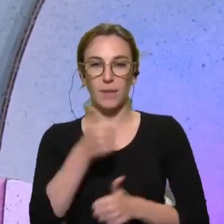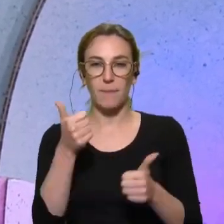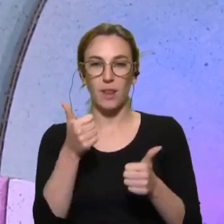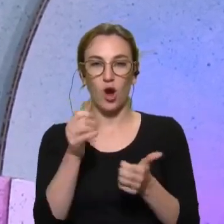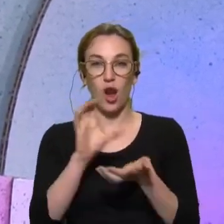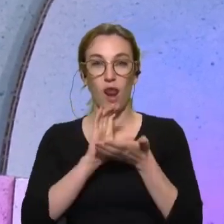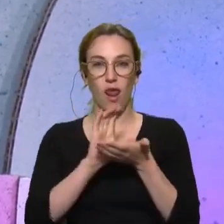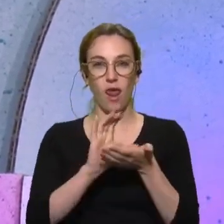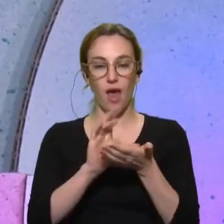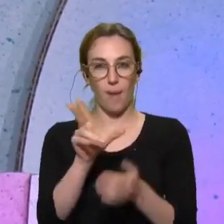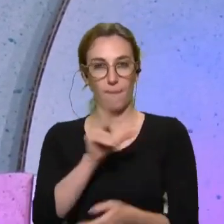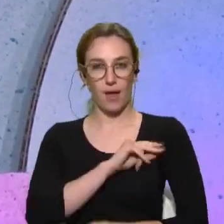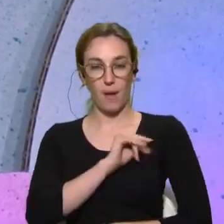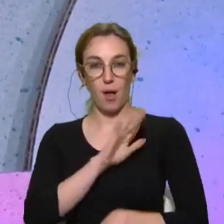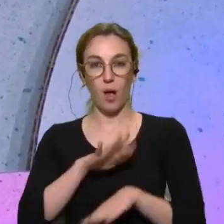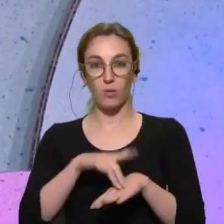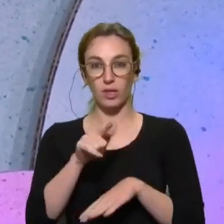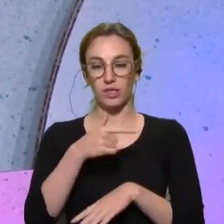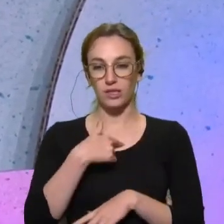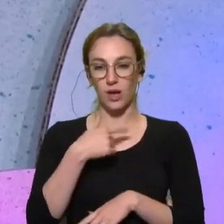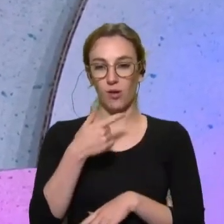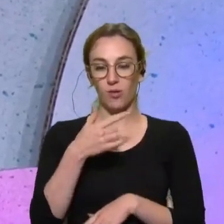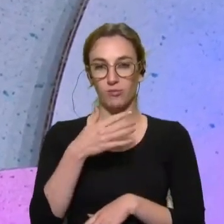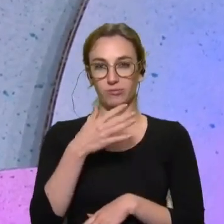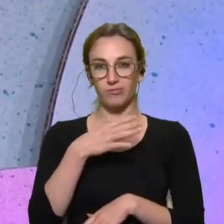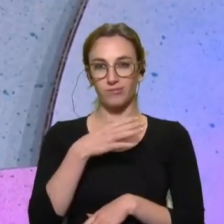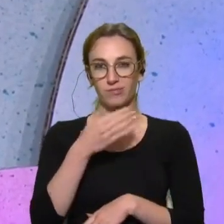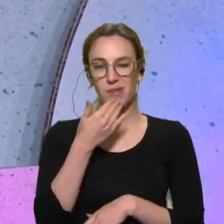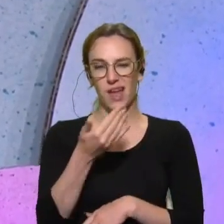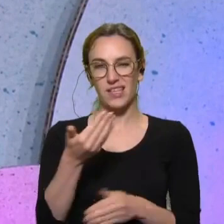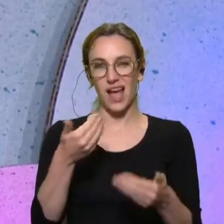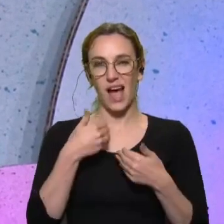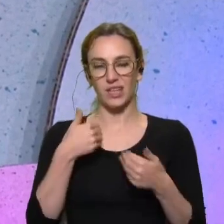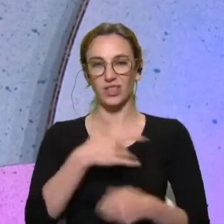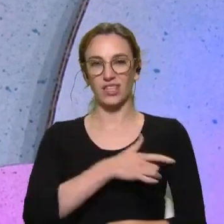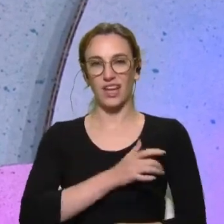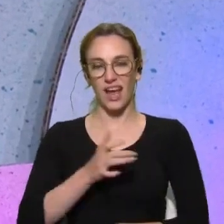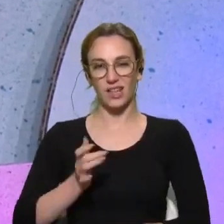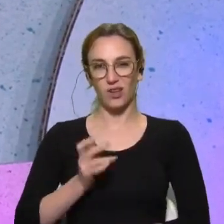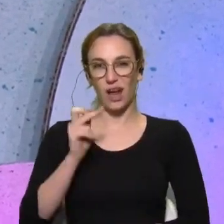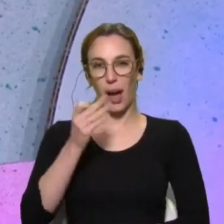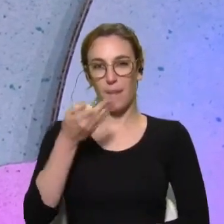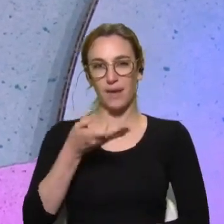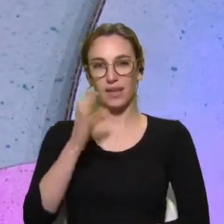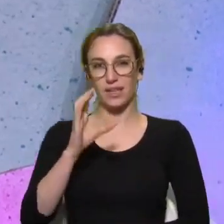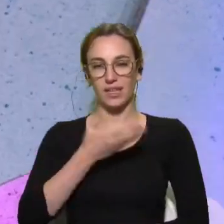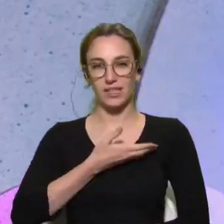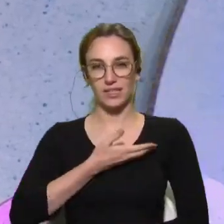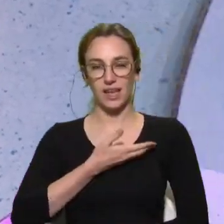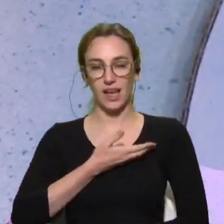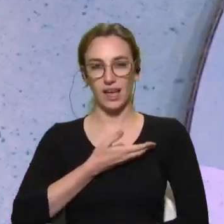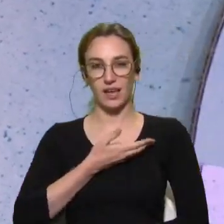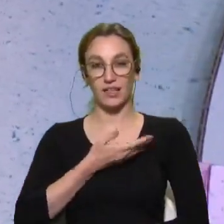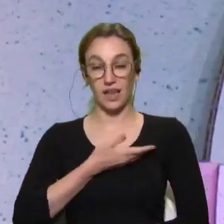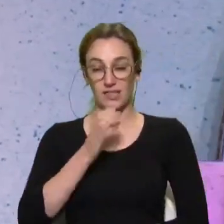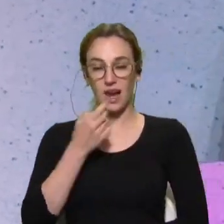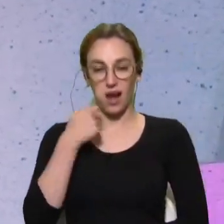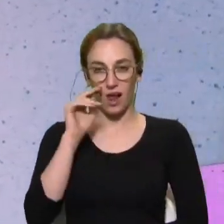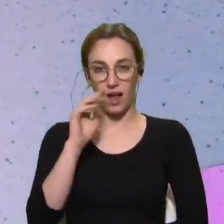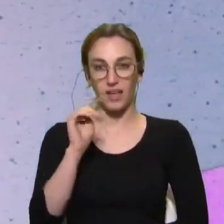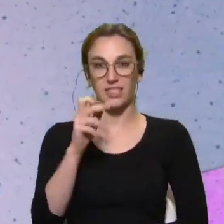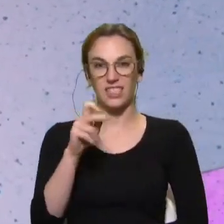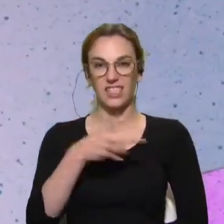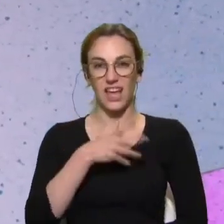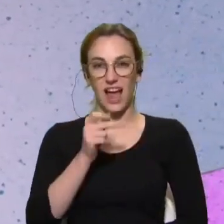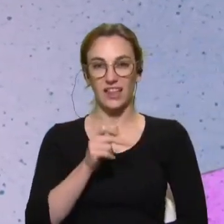Award e para isso eu conto com a preciosa ajuda da diretora executiva da APDC, Sandra Almeida, a quem chamo agora ao